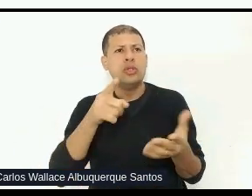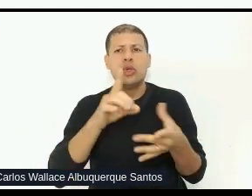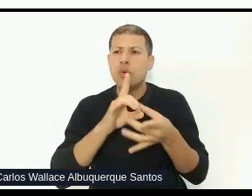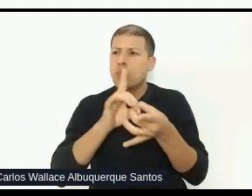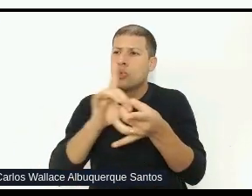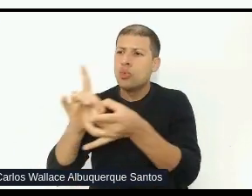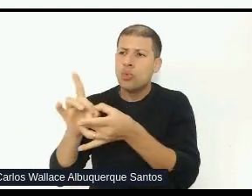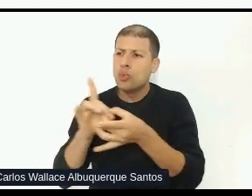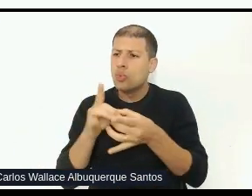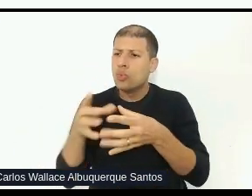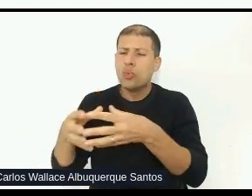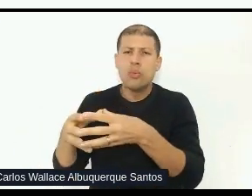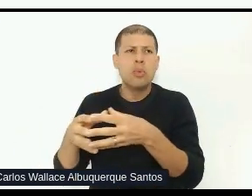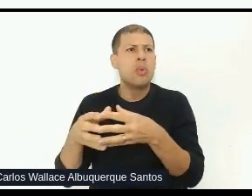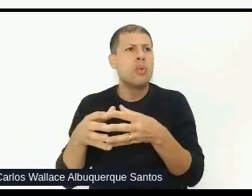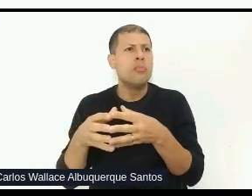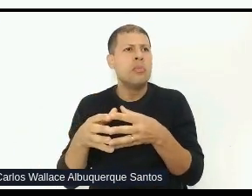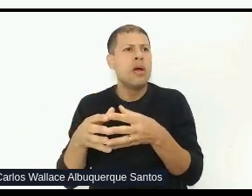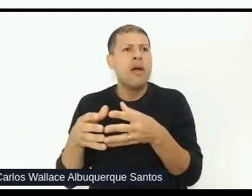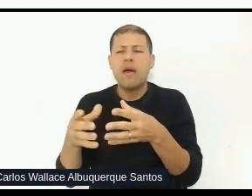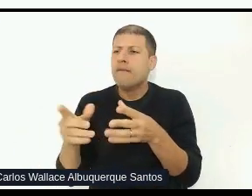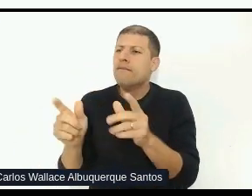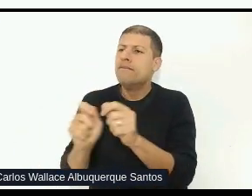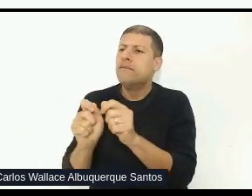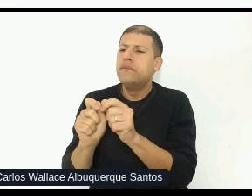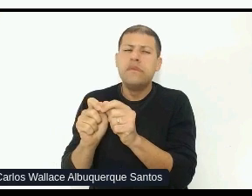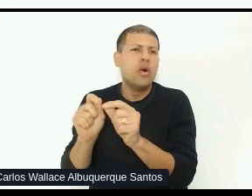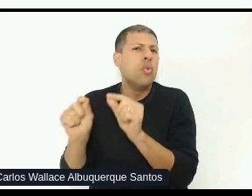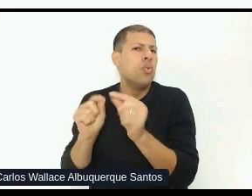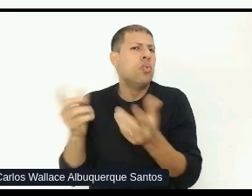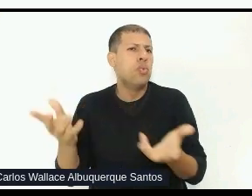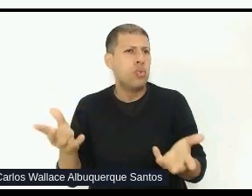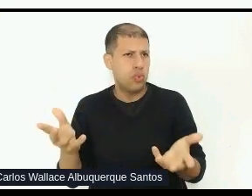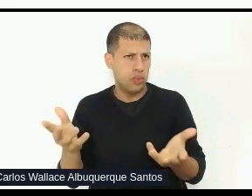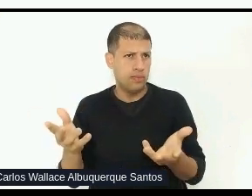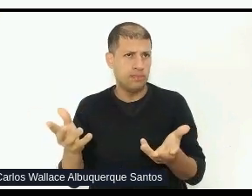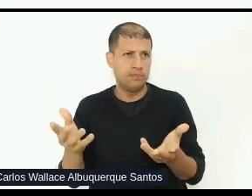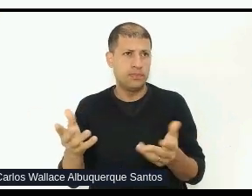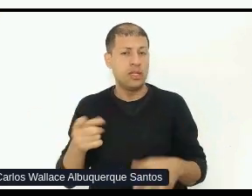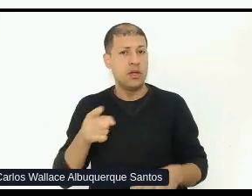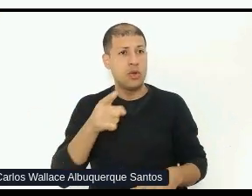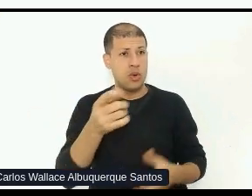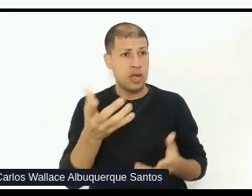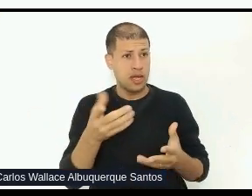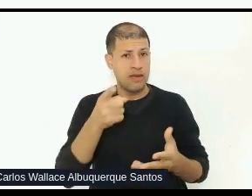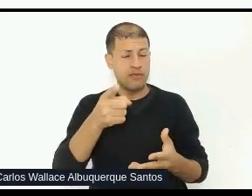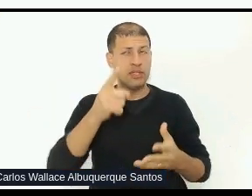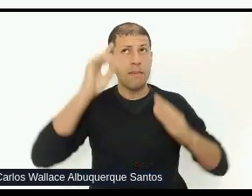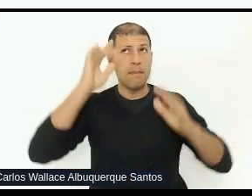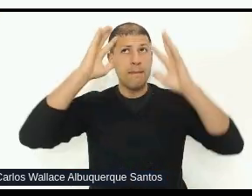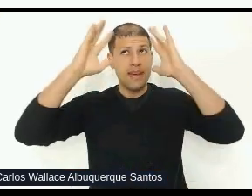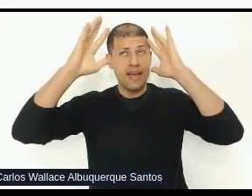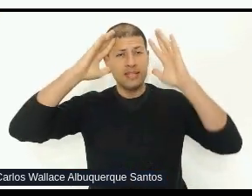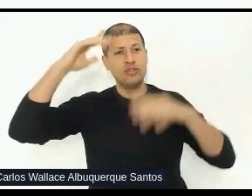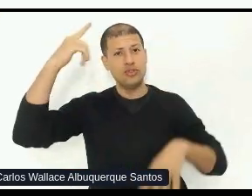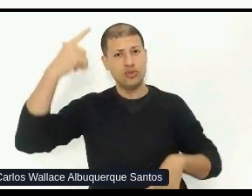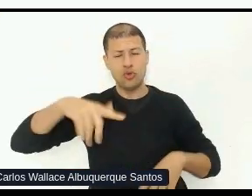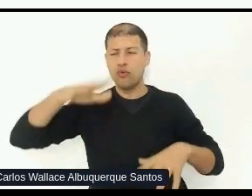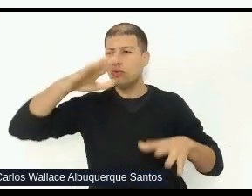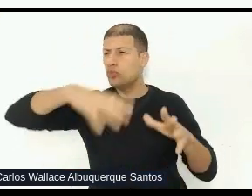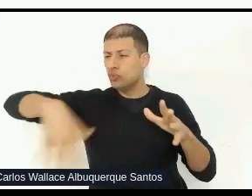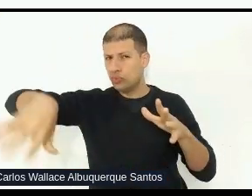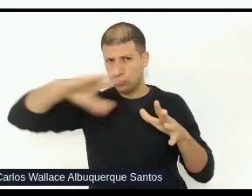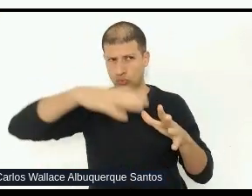concretizam. Então, queremos que vocês reimaginem o cenário